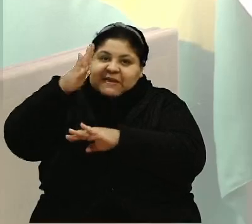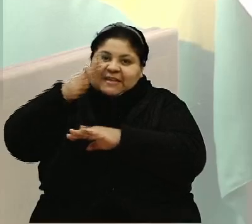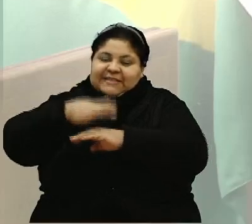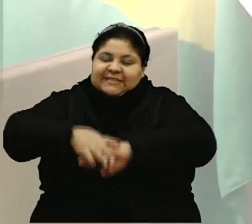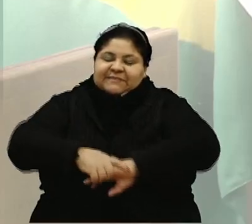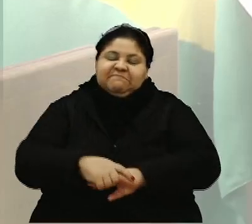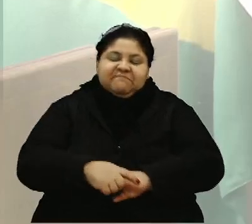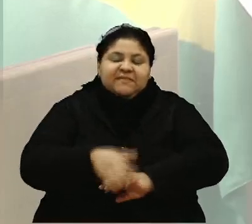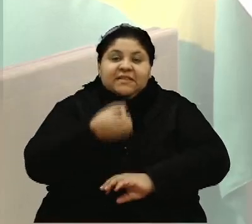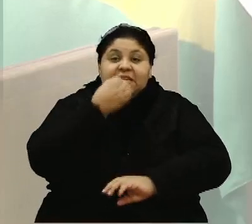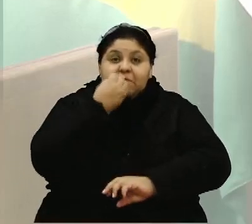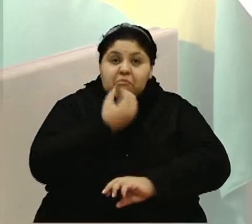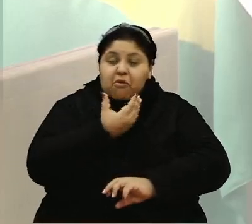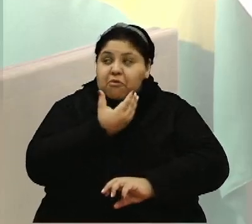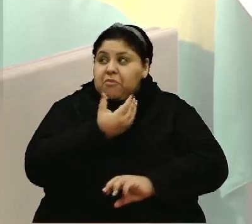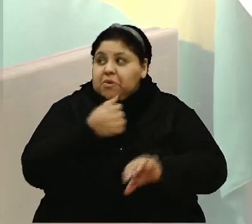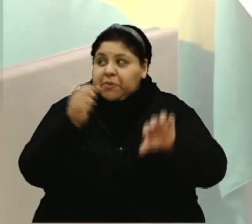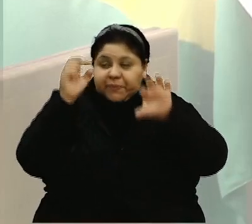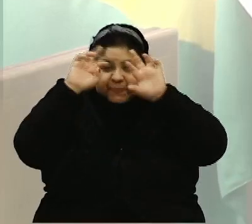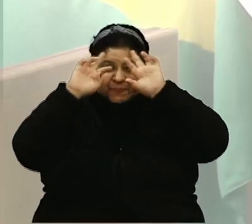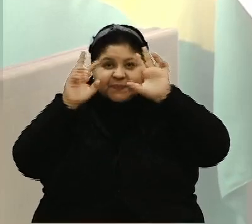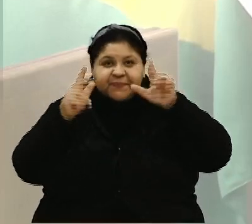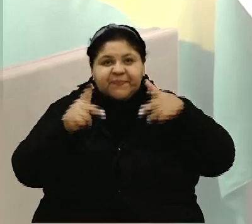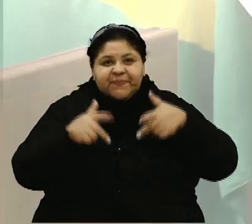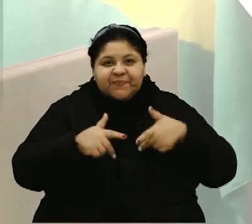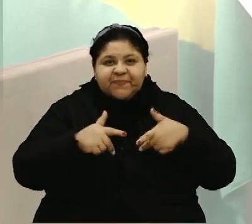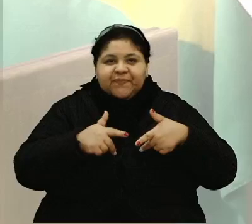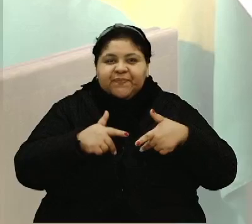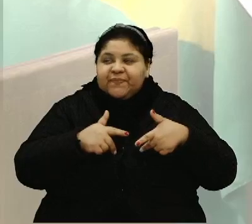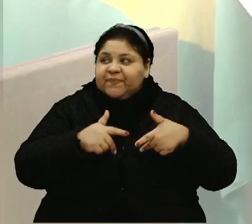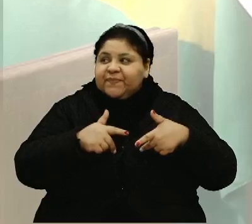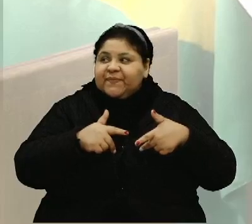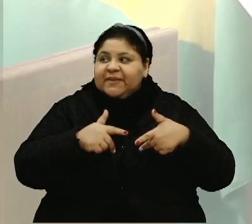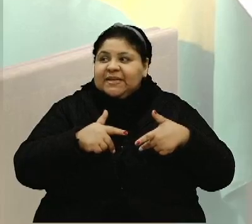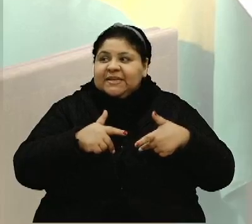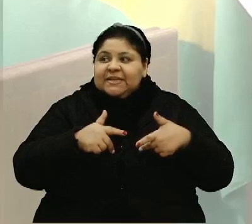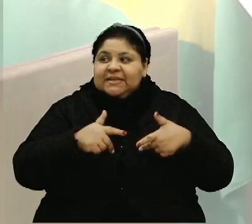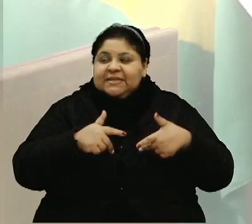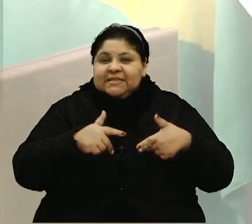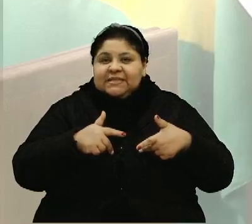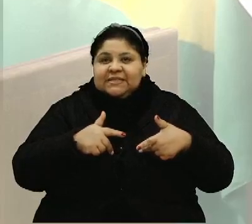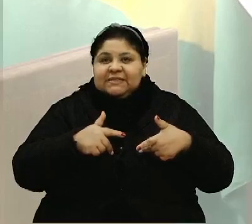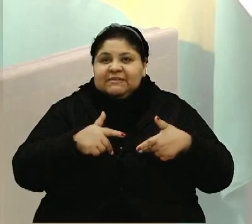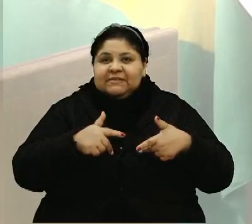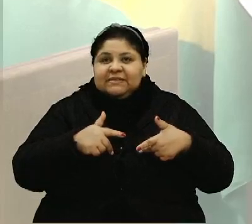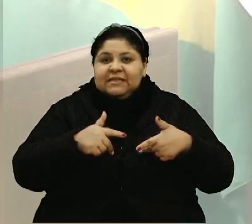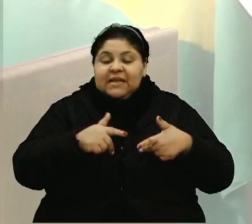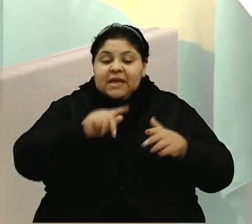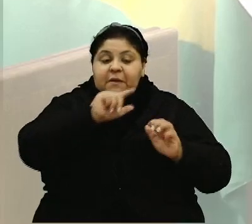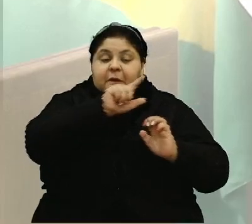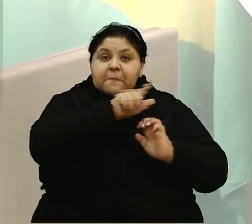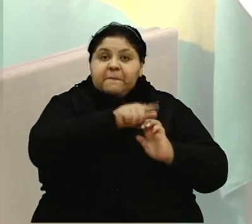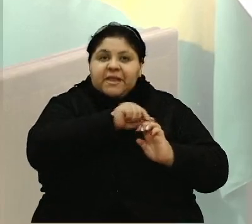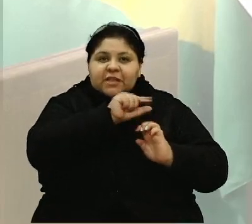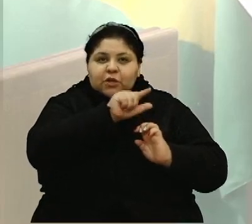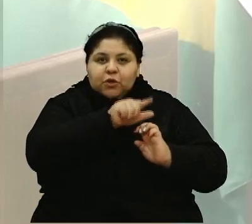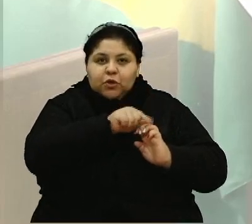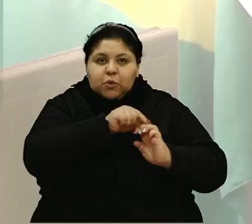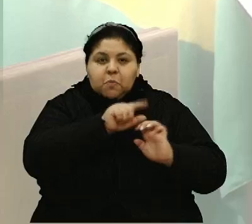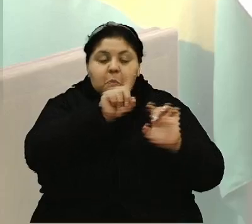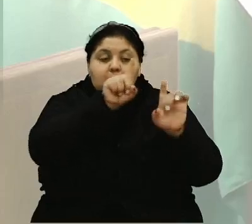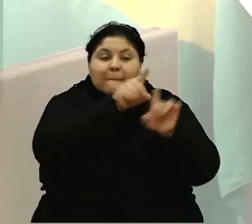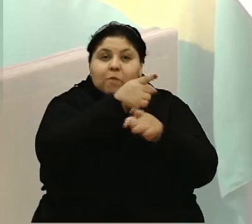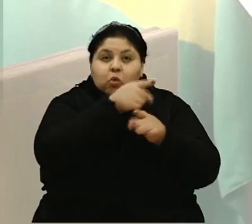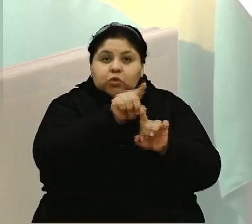Então, que bom que o reconhecimento para esse empreendedor,